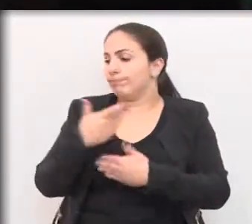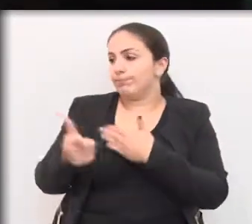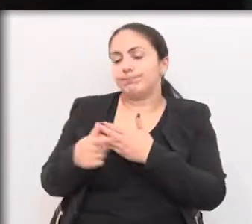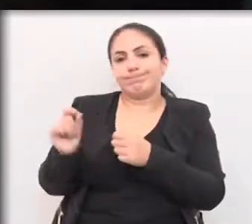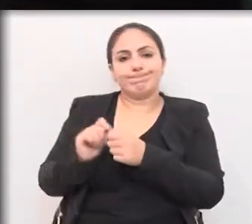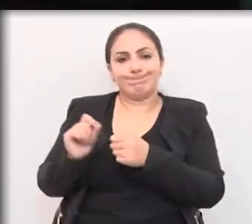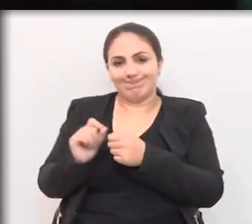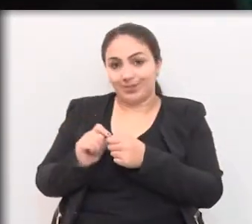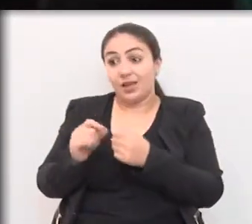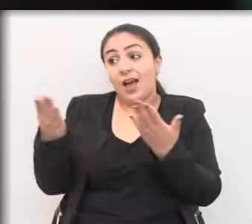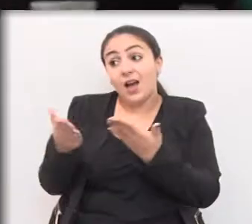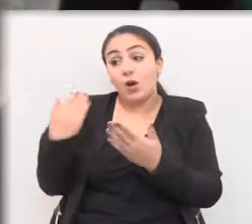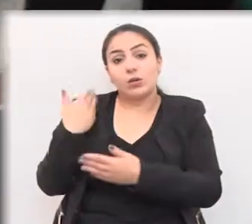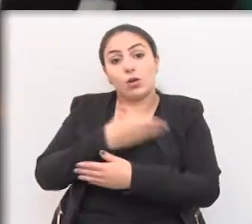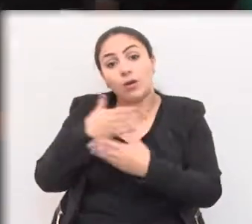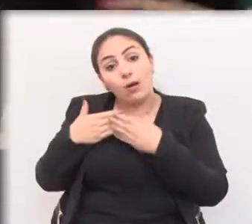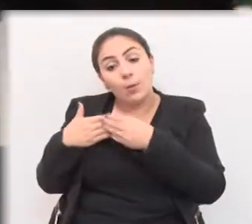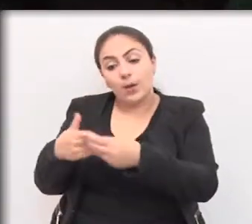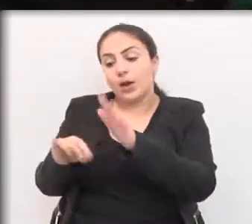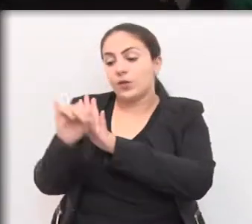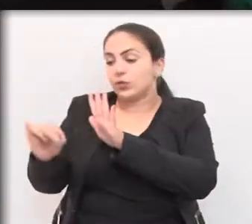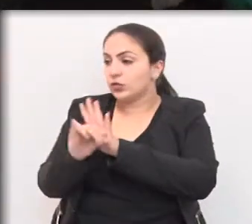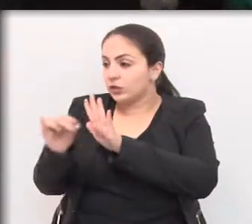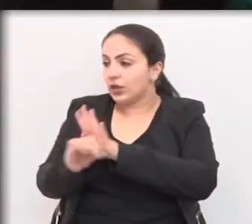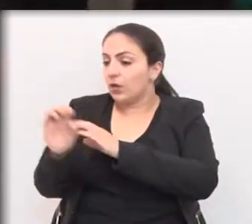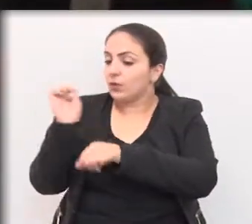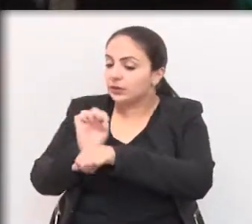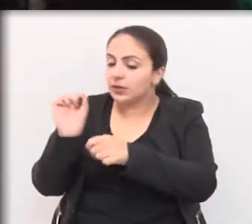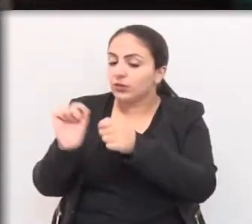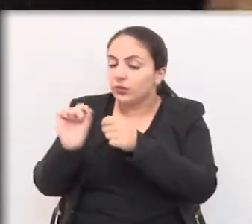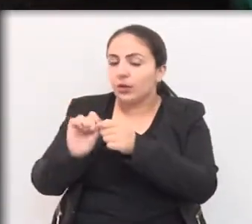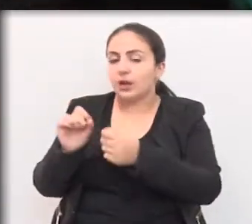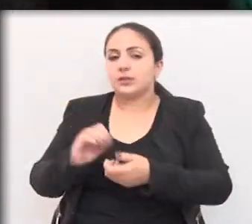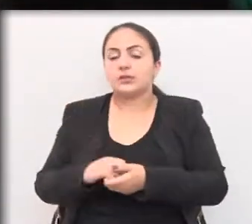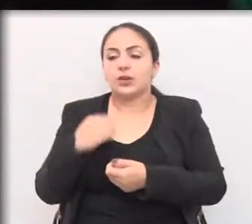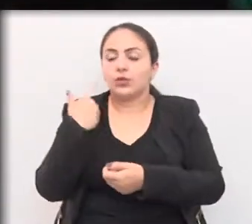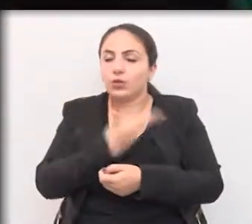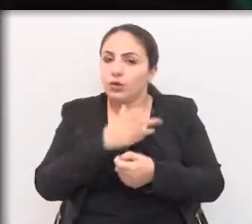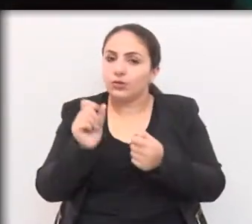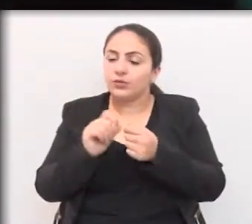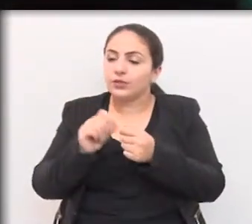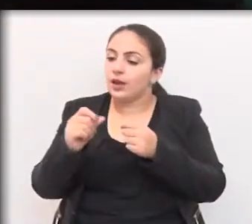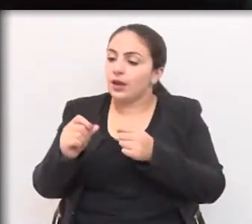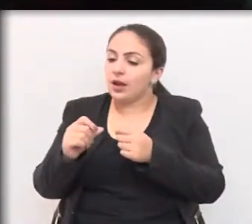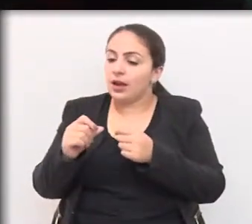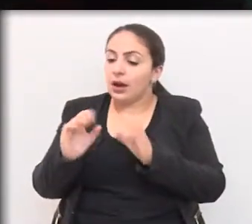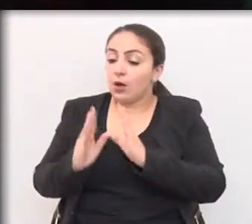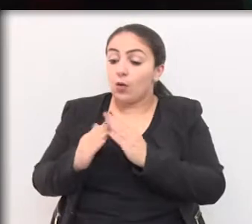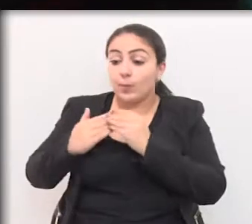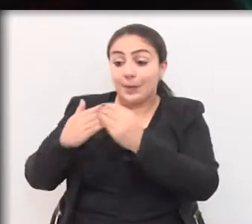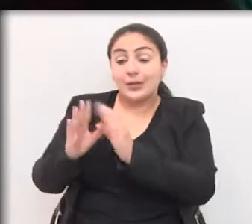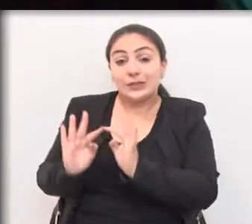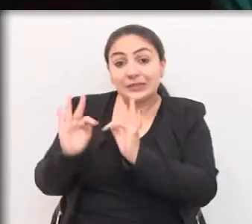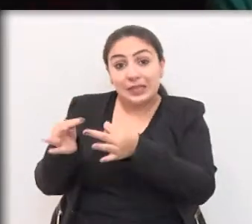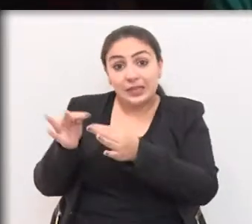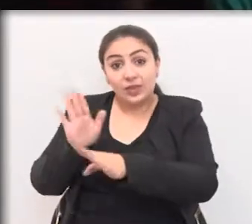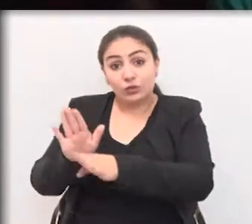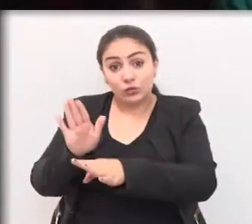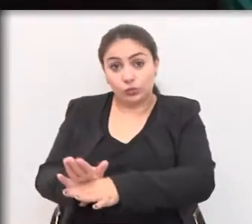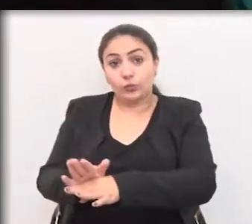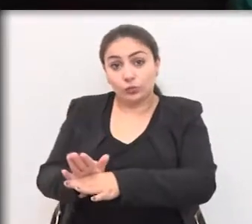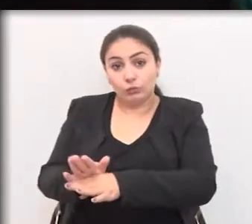está feita, agora cabe a nós acompanhar a licitação que o Estado fará. Nós iremos prestar assessoria técnica,